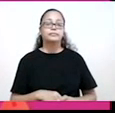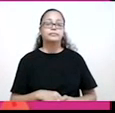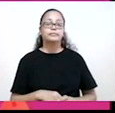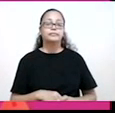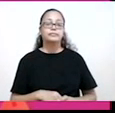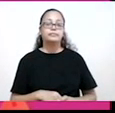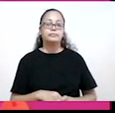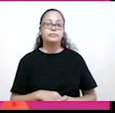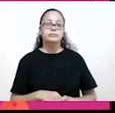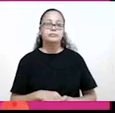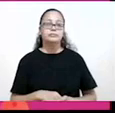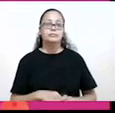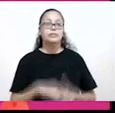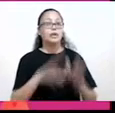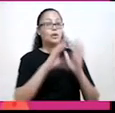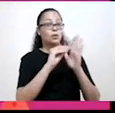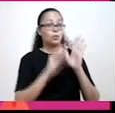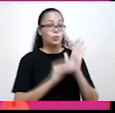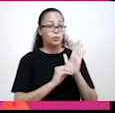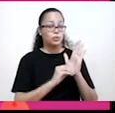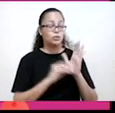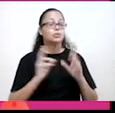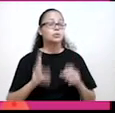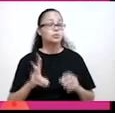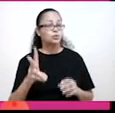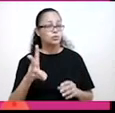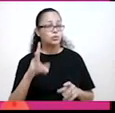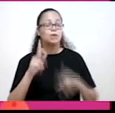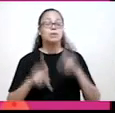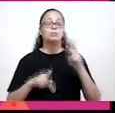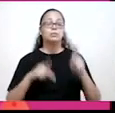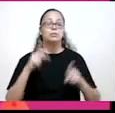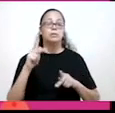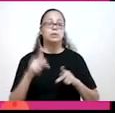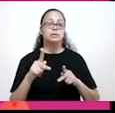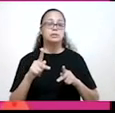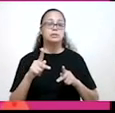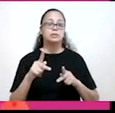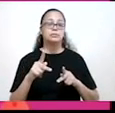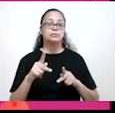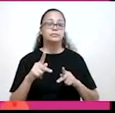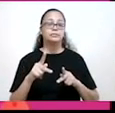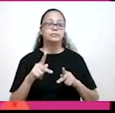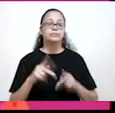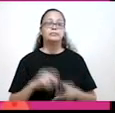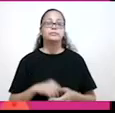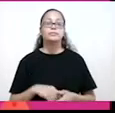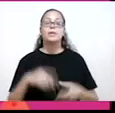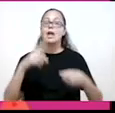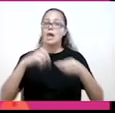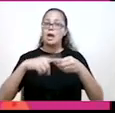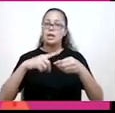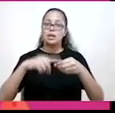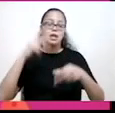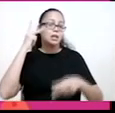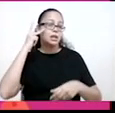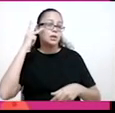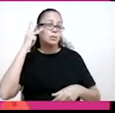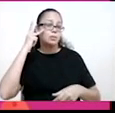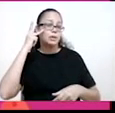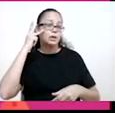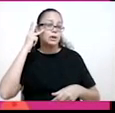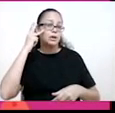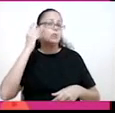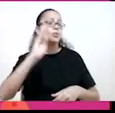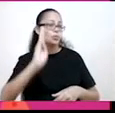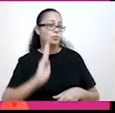Continuando o conteúdo então aí, vamos continuar falando da população. Nós temos então a cidade de São Paulo, né?